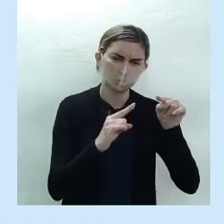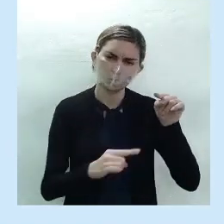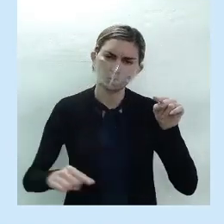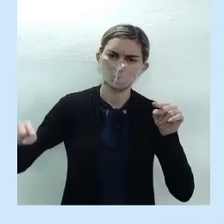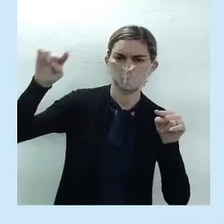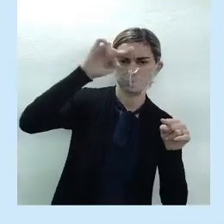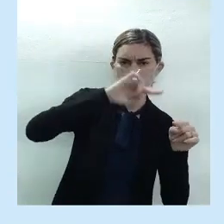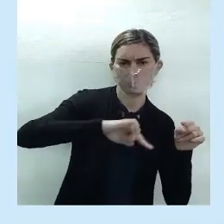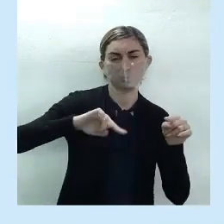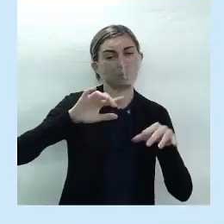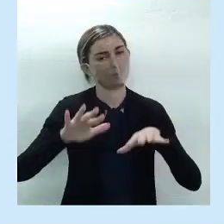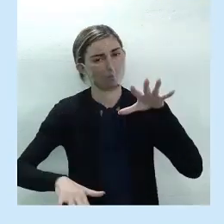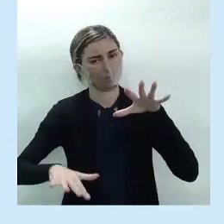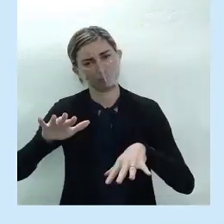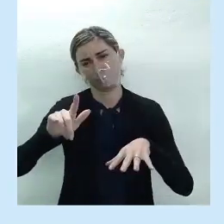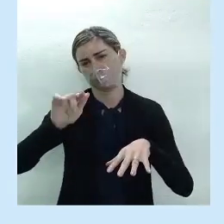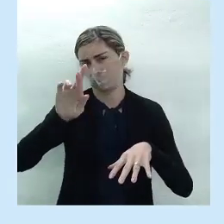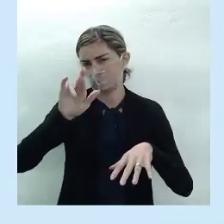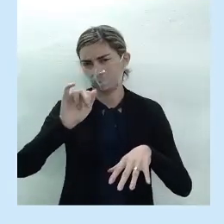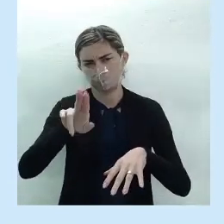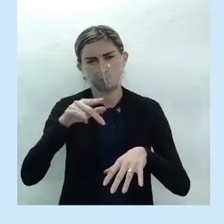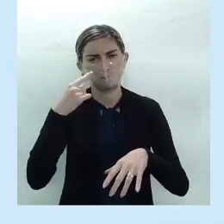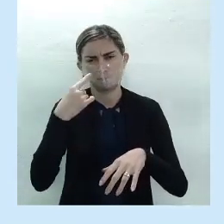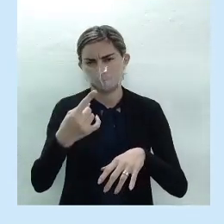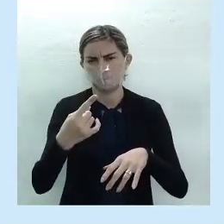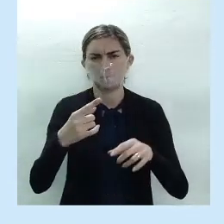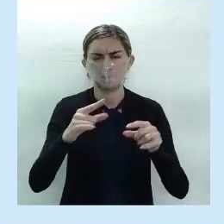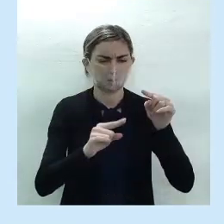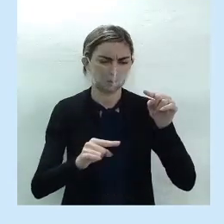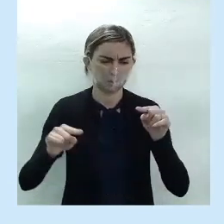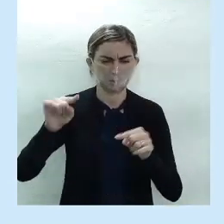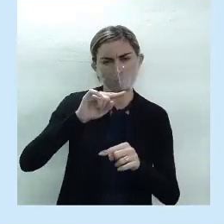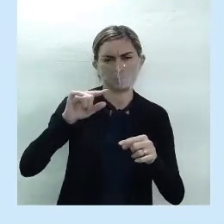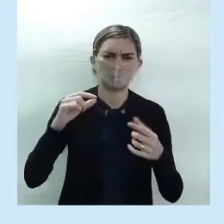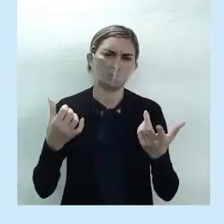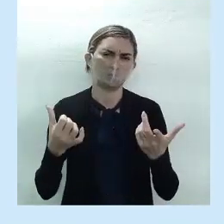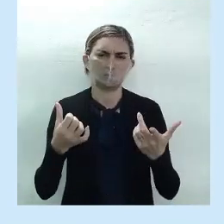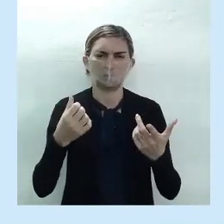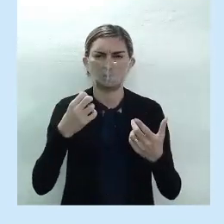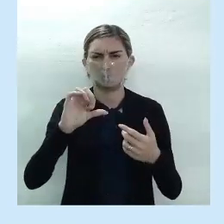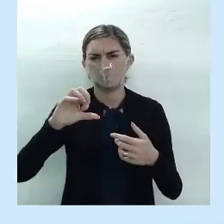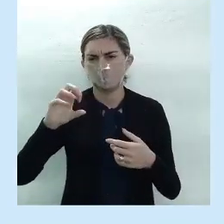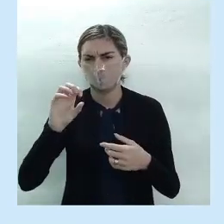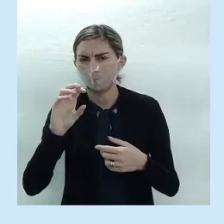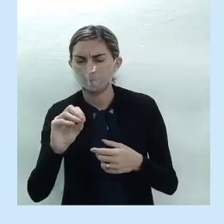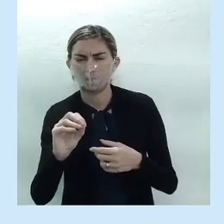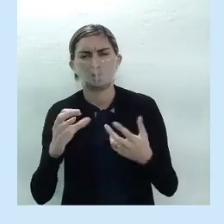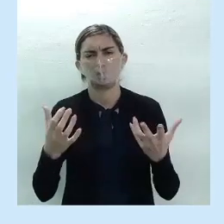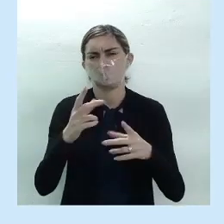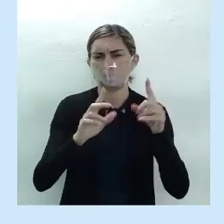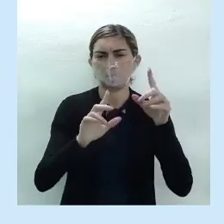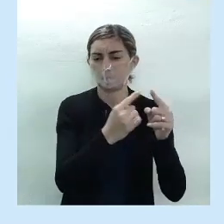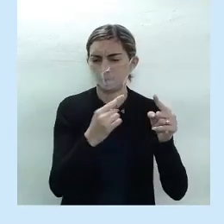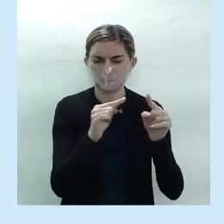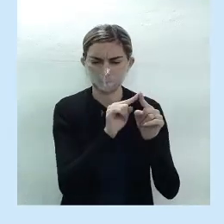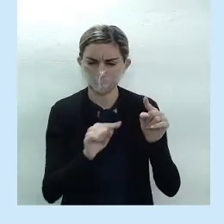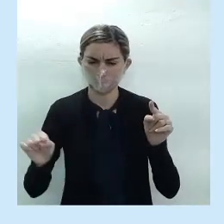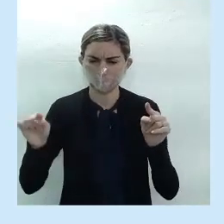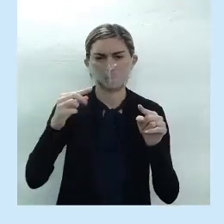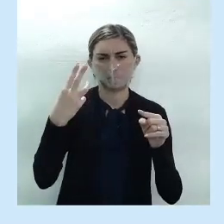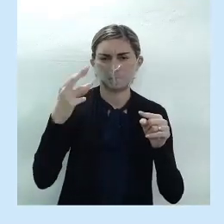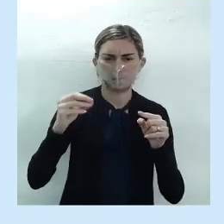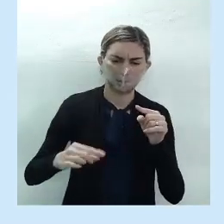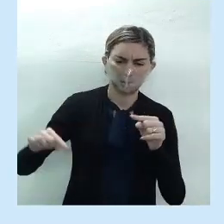giro. Depende do grau, você vai ver. Faça uma rotação de 30 graus. Então, cada ponto vai rotacionar 30